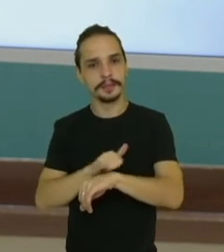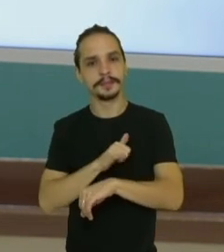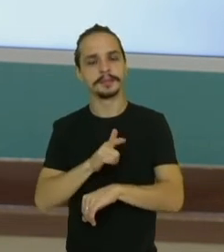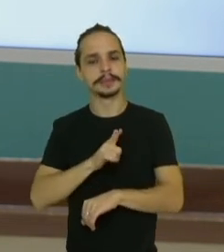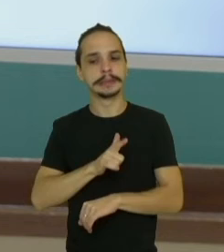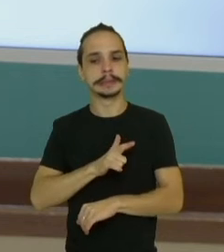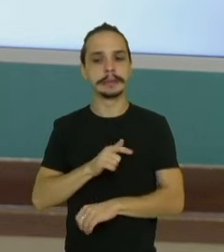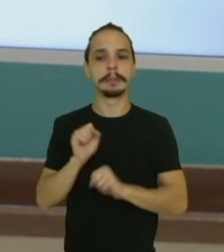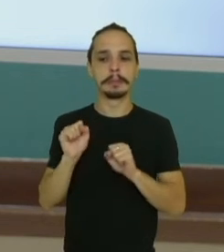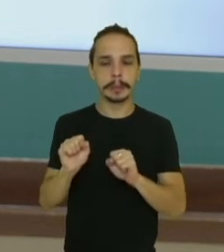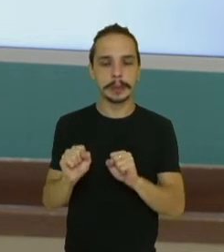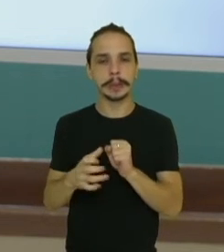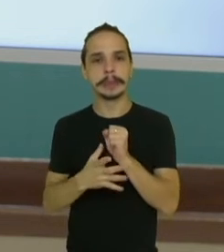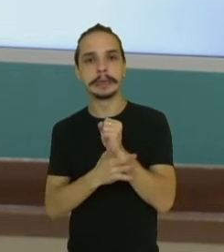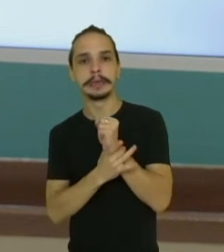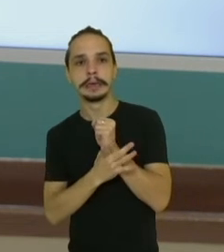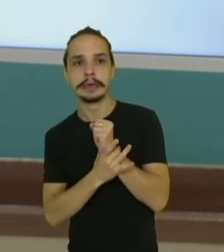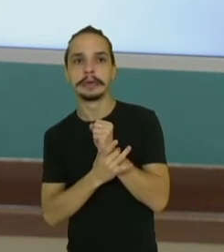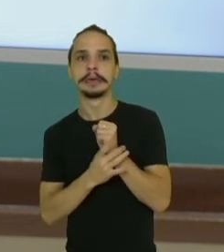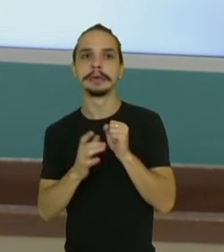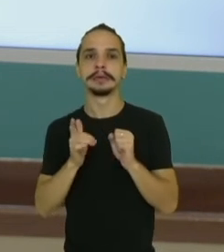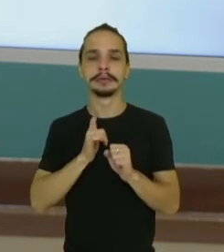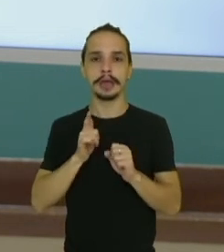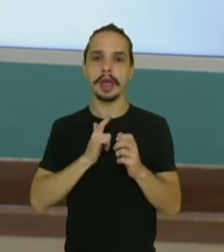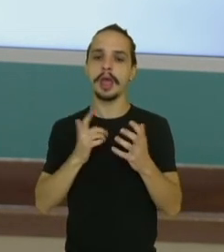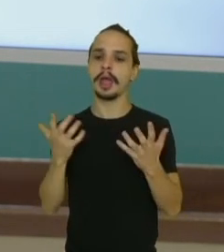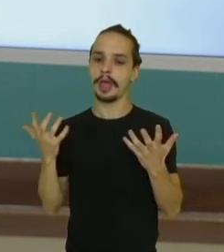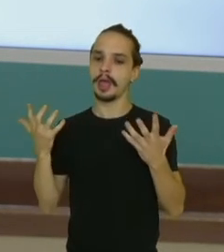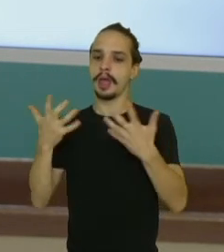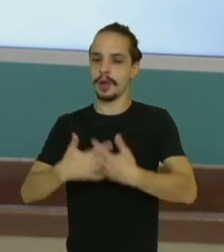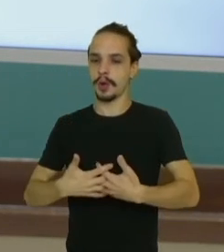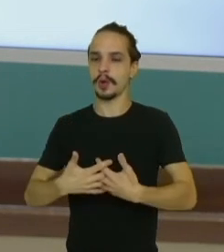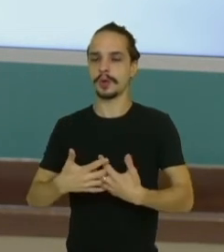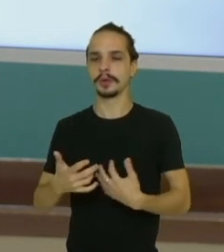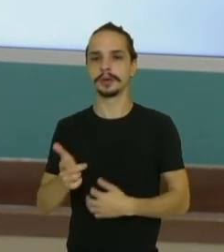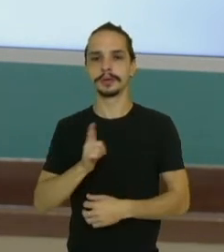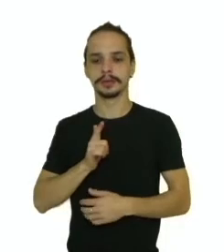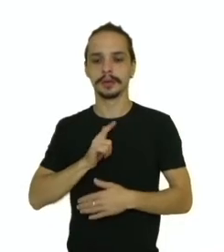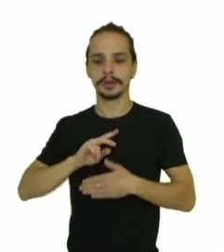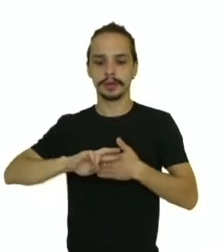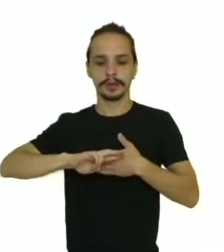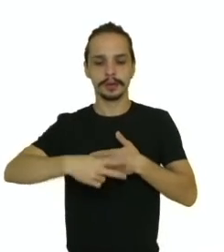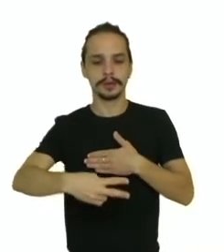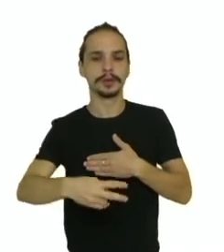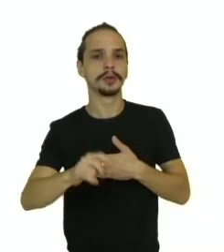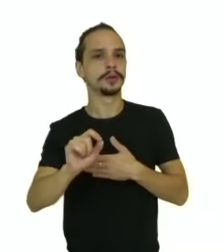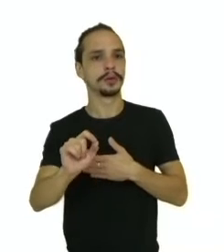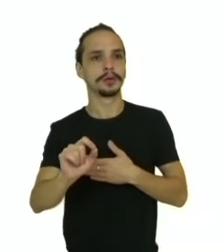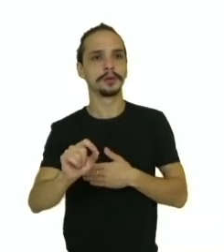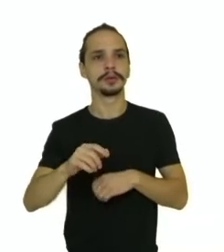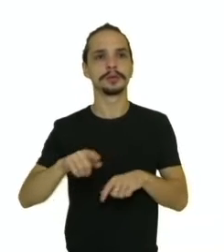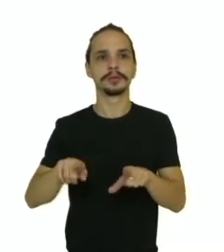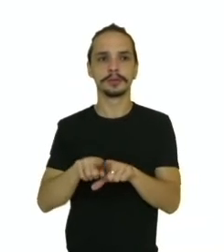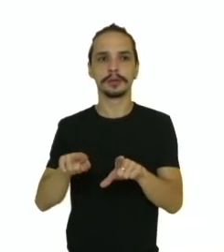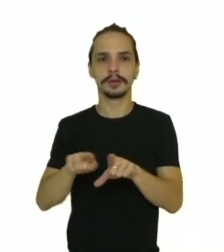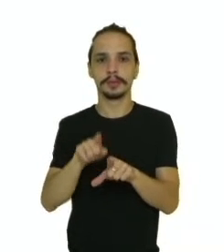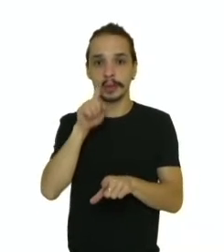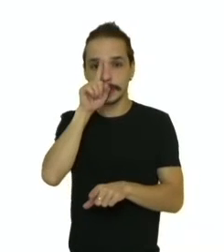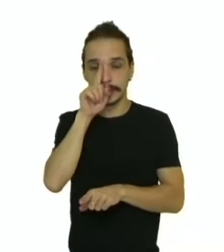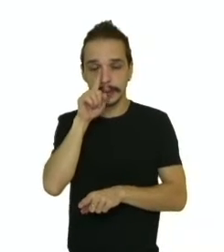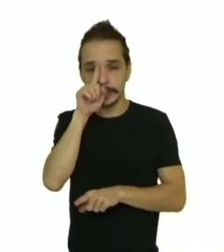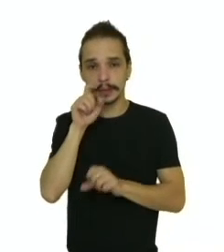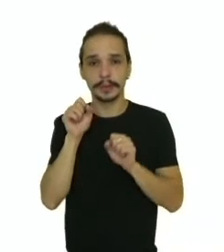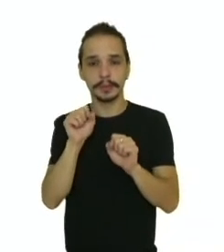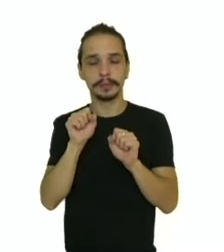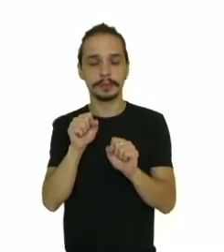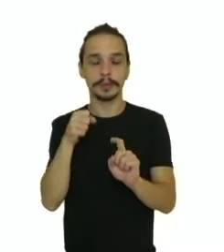gera incerteza também tem a questão da complexidade as consequências né do alto risco a decisão de ter um